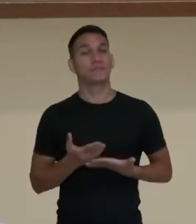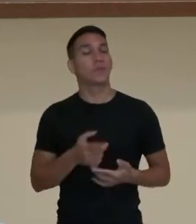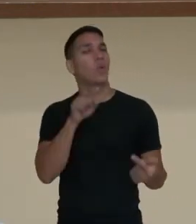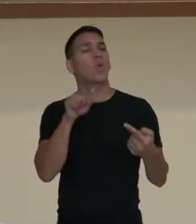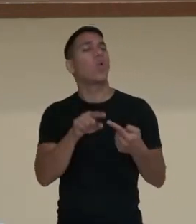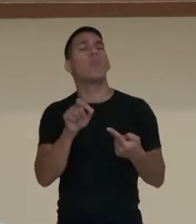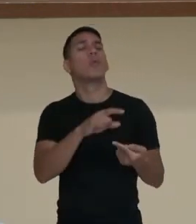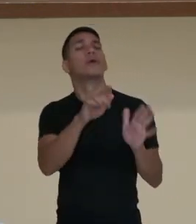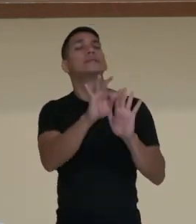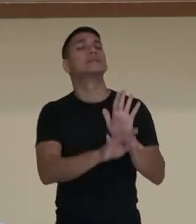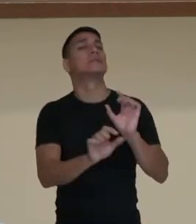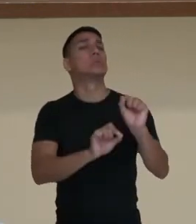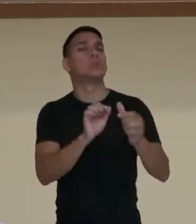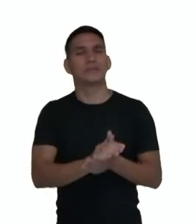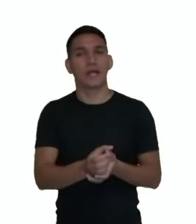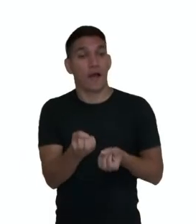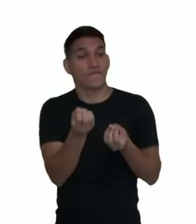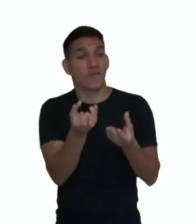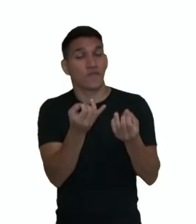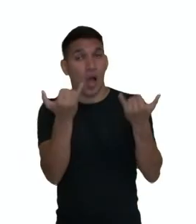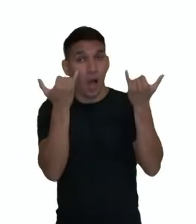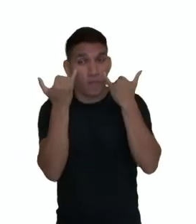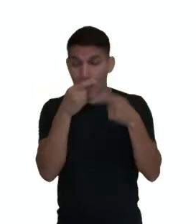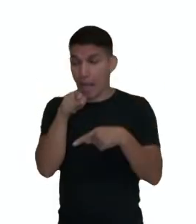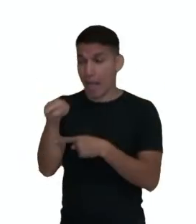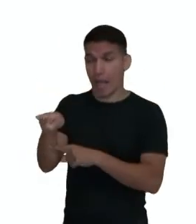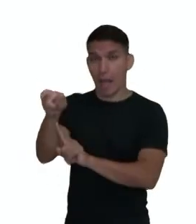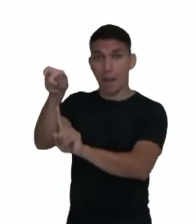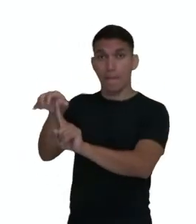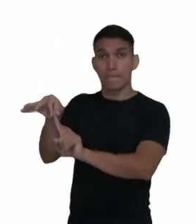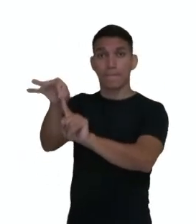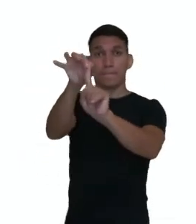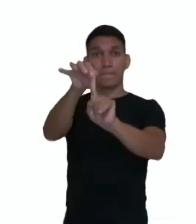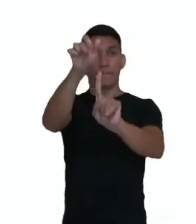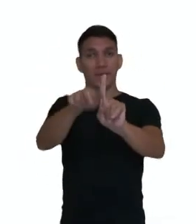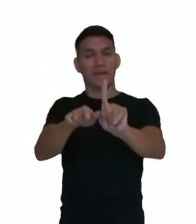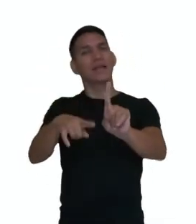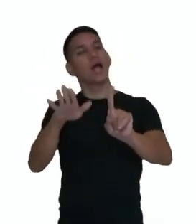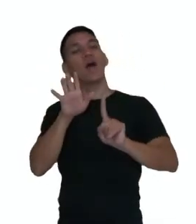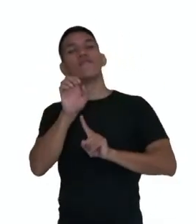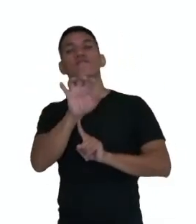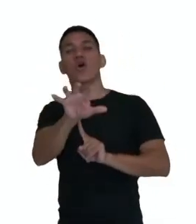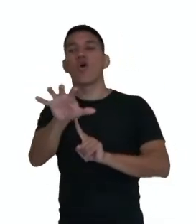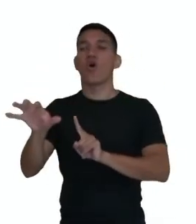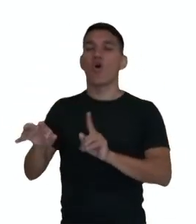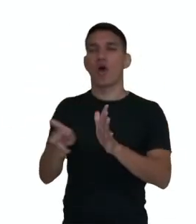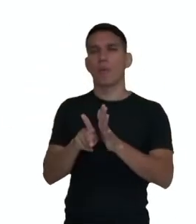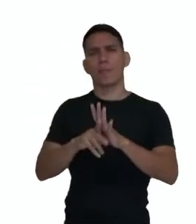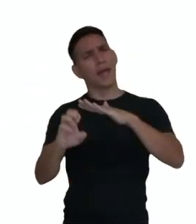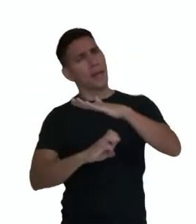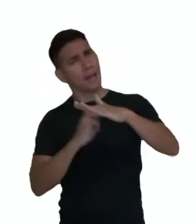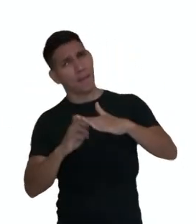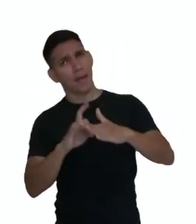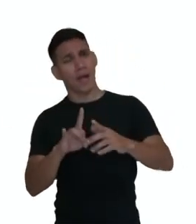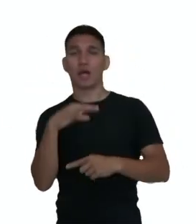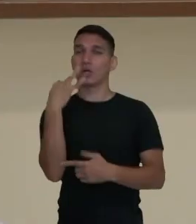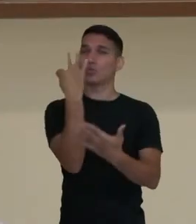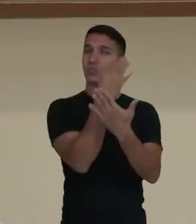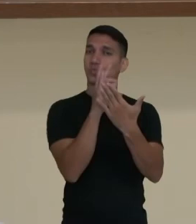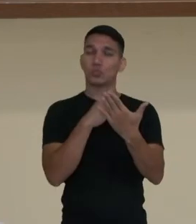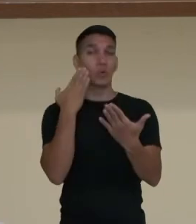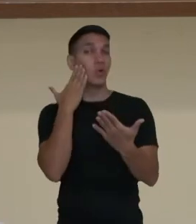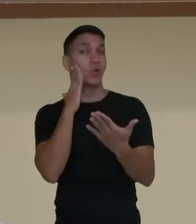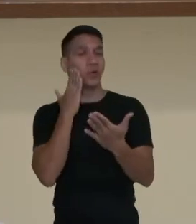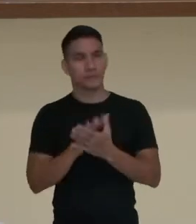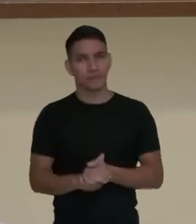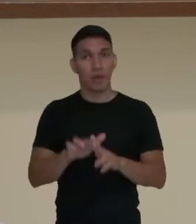objetivo do texto? Informar sobre a vida da profissional influenciadora digital e empresária Bianca Andrade. Então,